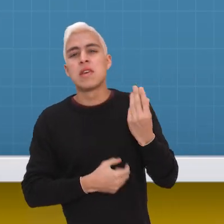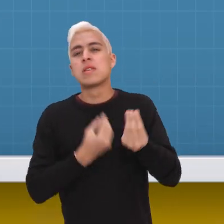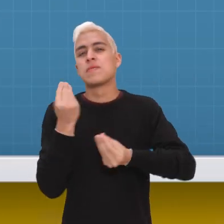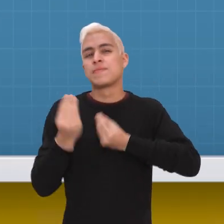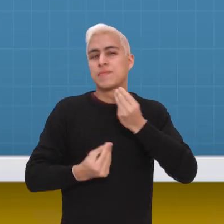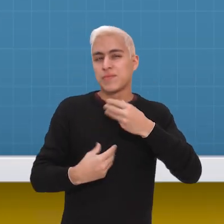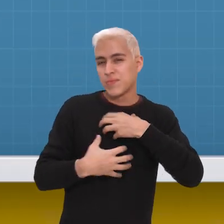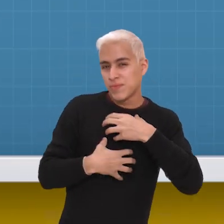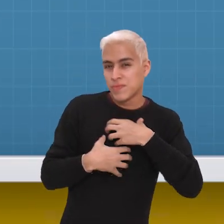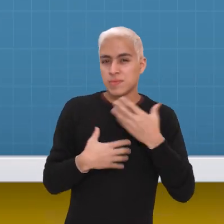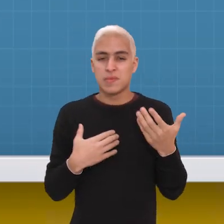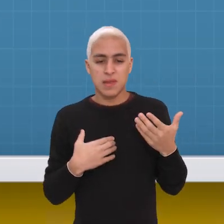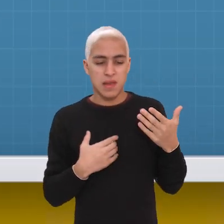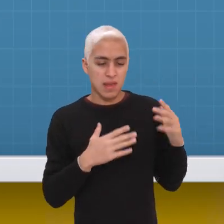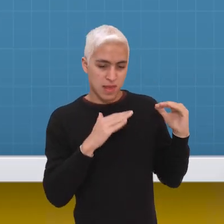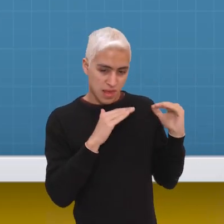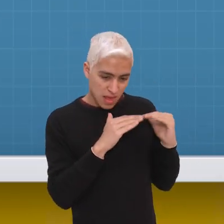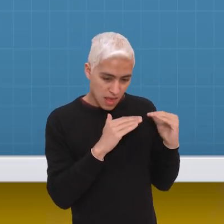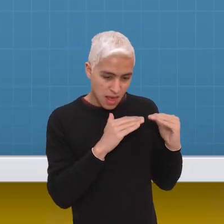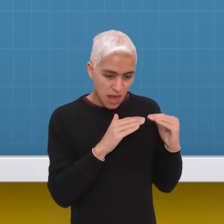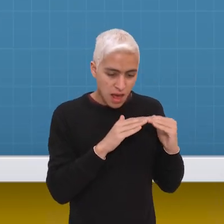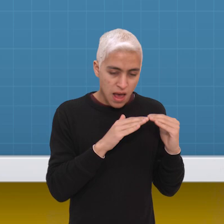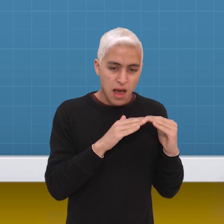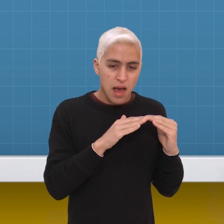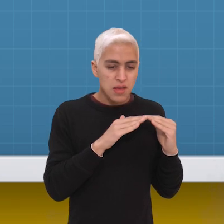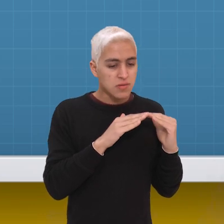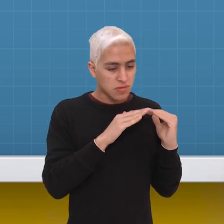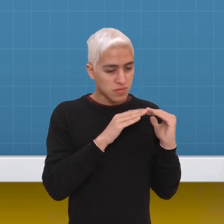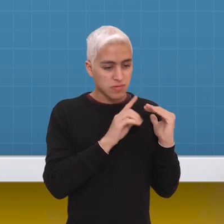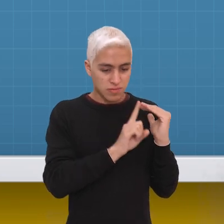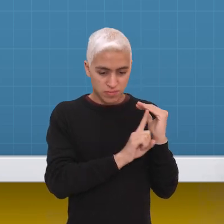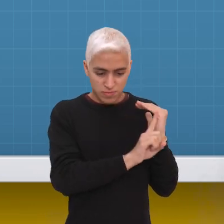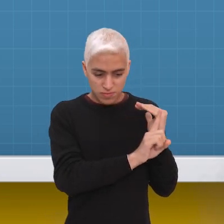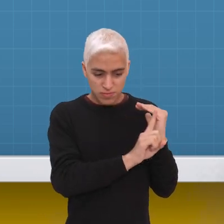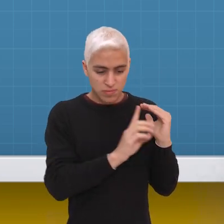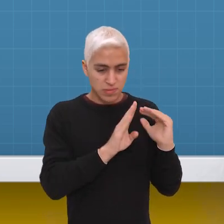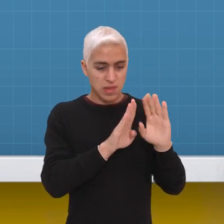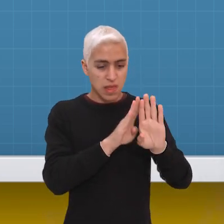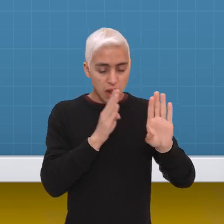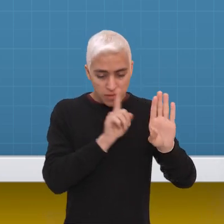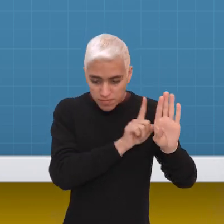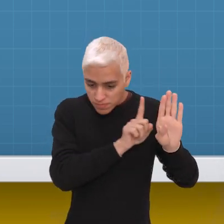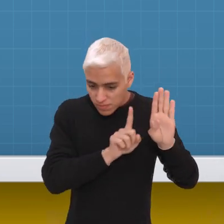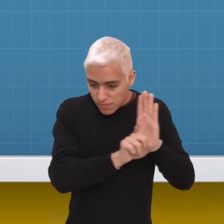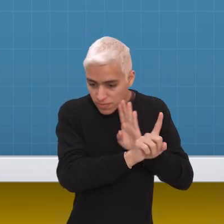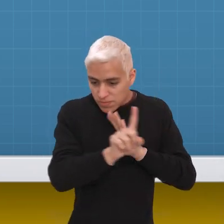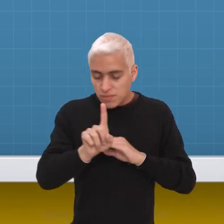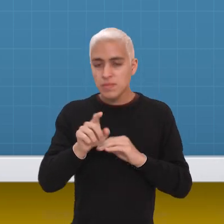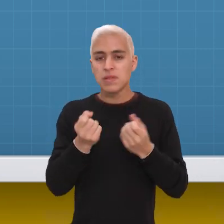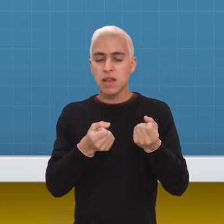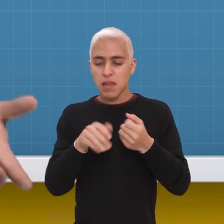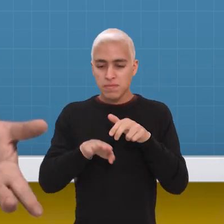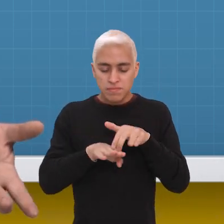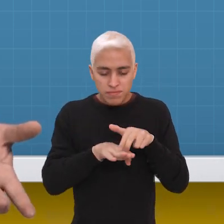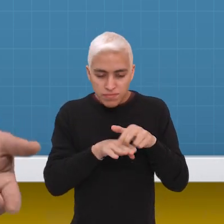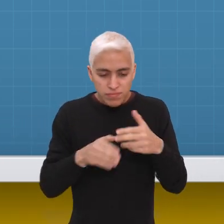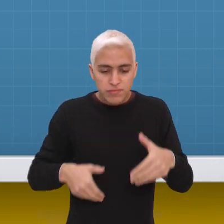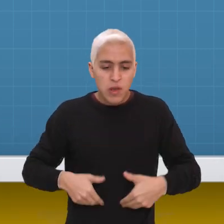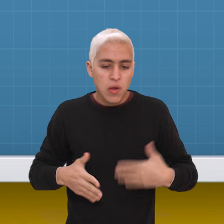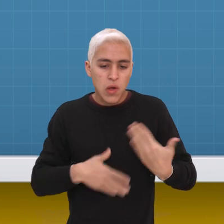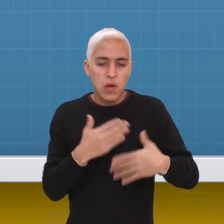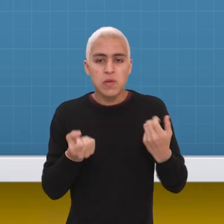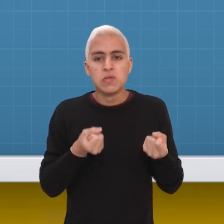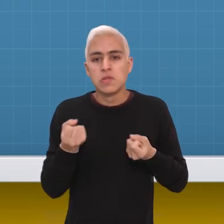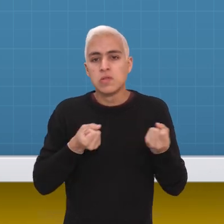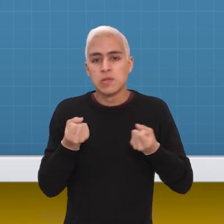a viagem da Juliana, né? Saiu de casa, entrou no carro, aí 400 quilômetros depois, provavelmente bateu